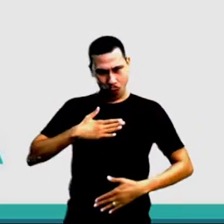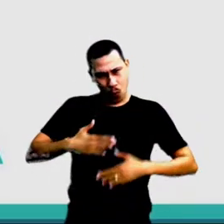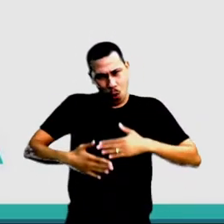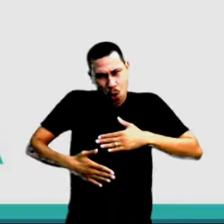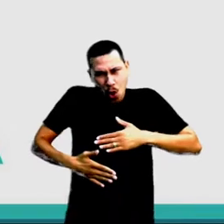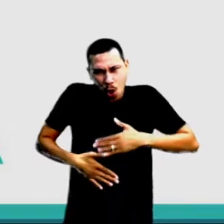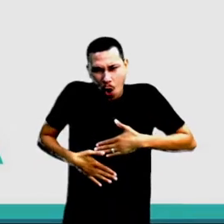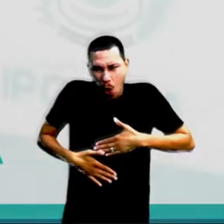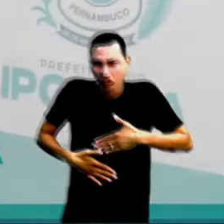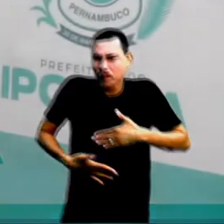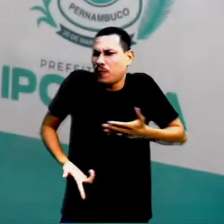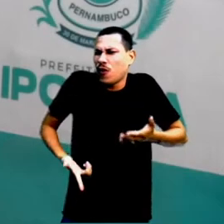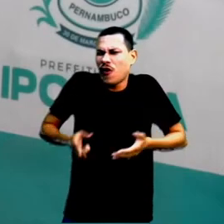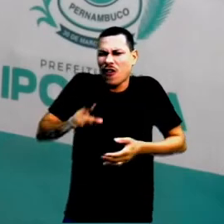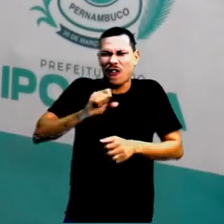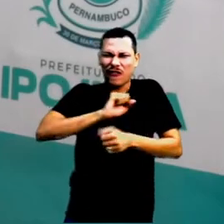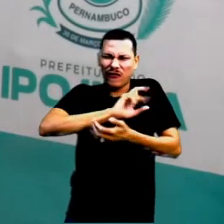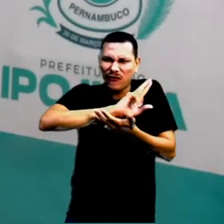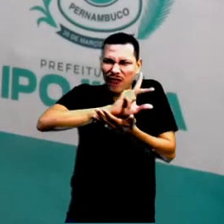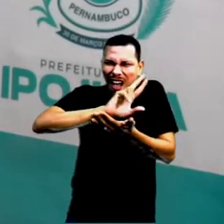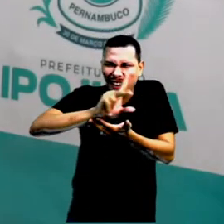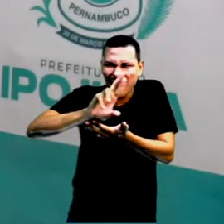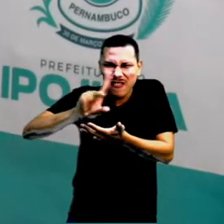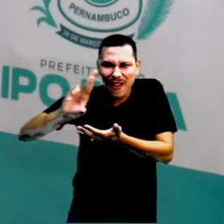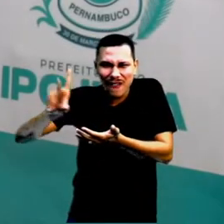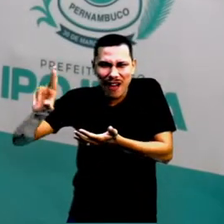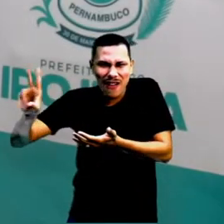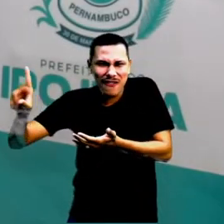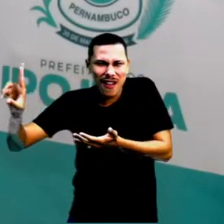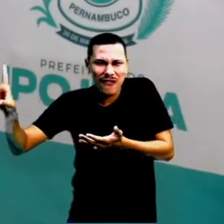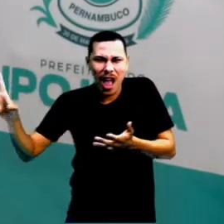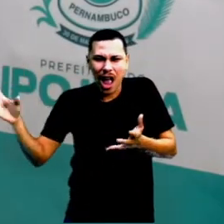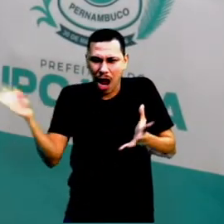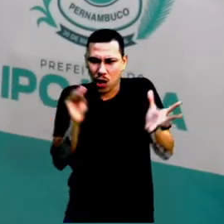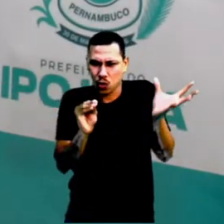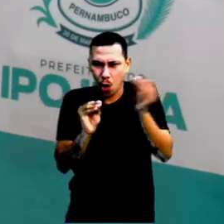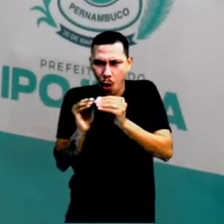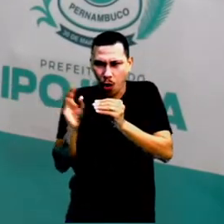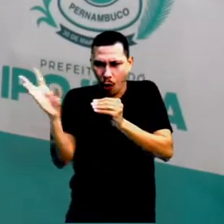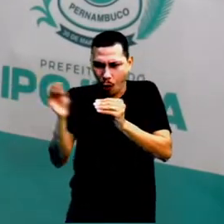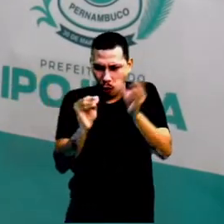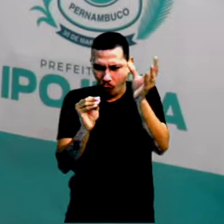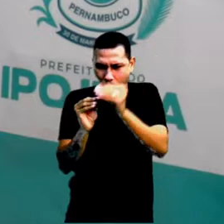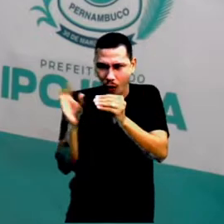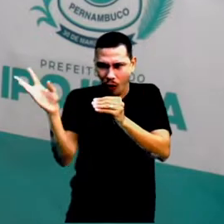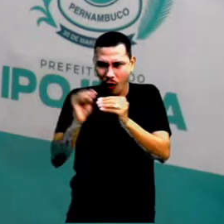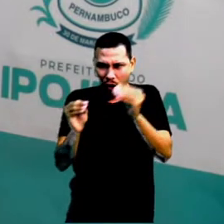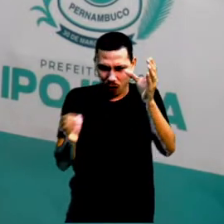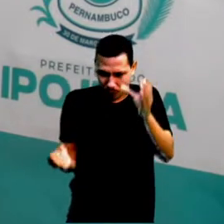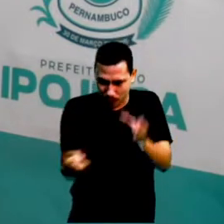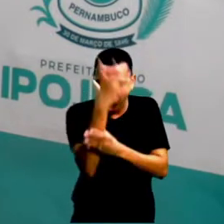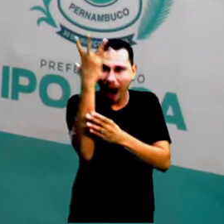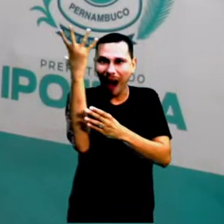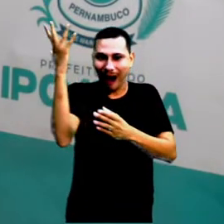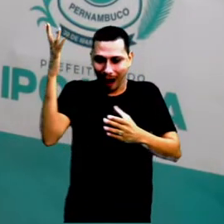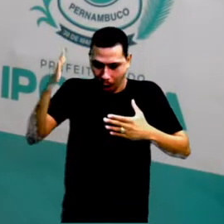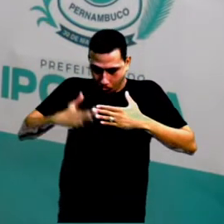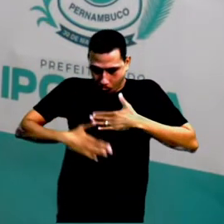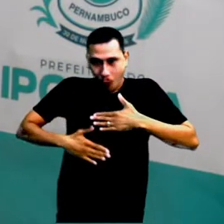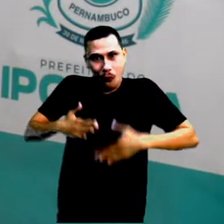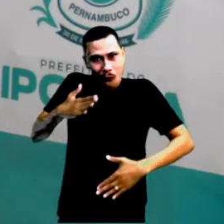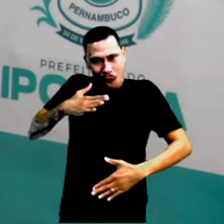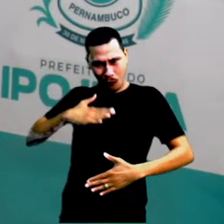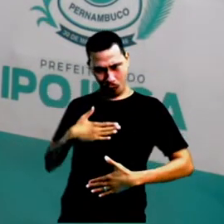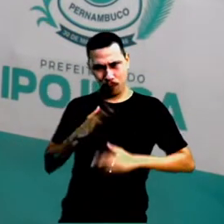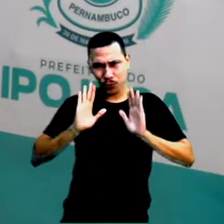bilhões, trilhões de células tem que vão se juntando para formar o nosso corpo? Então hoje nós vamos